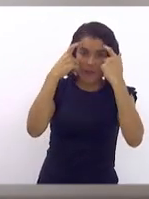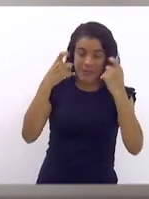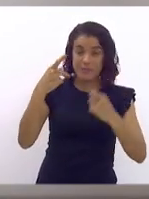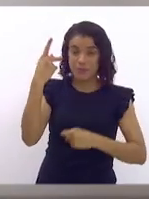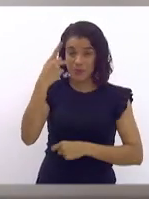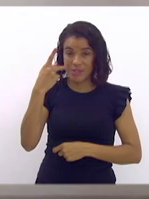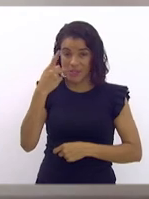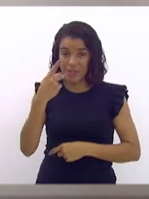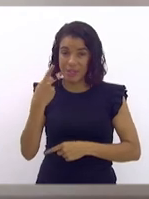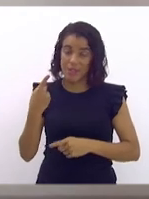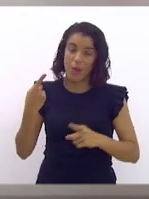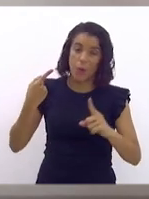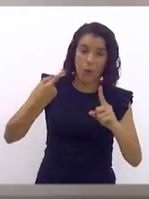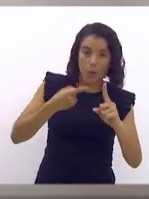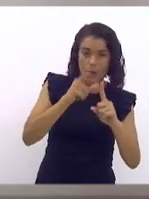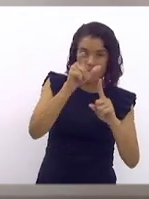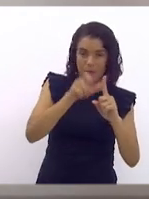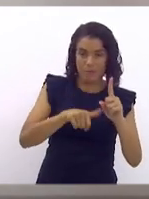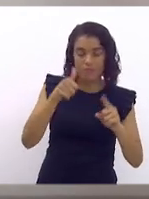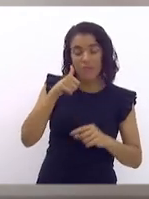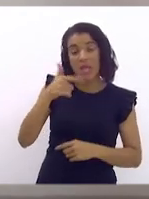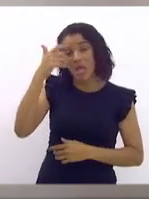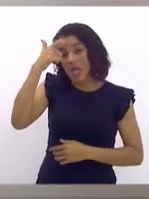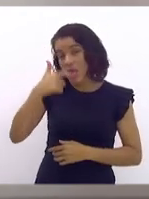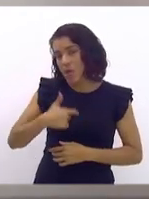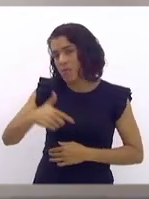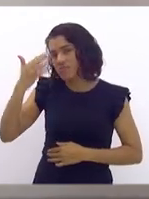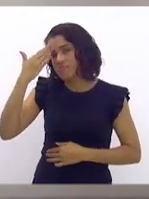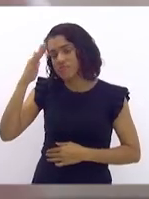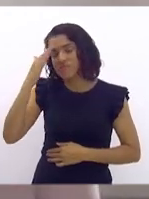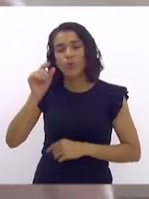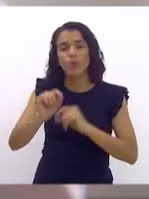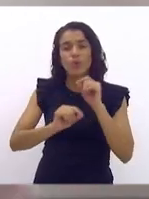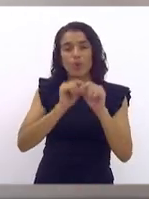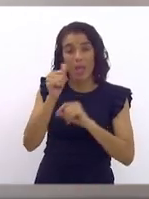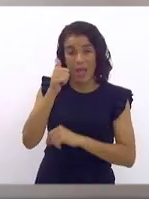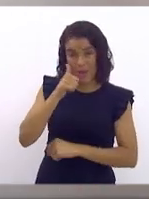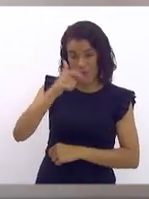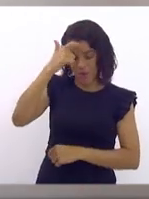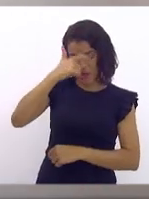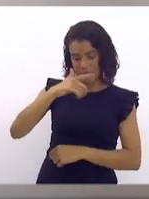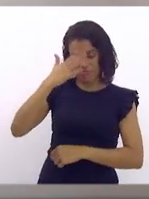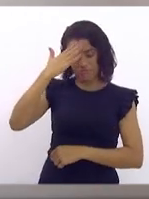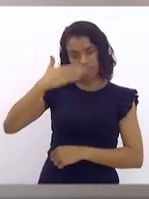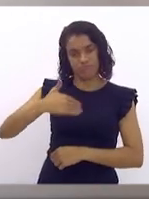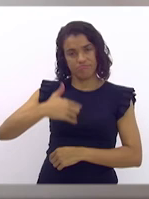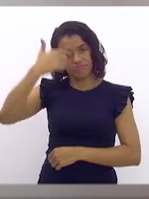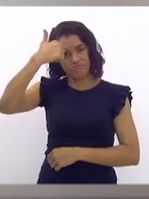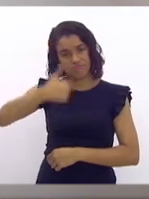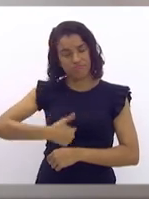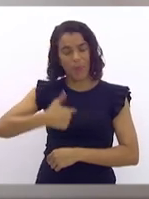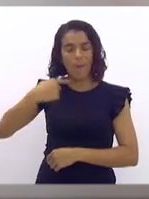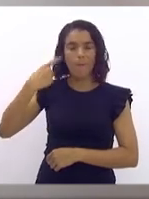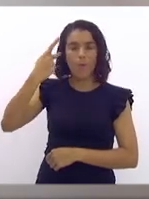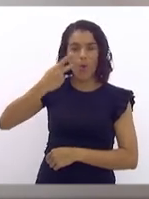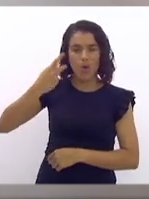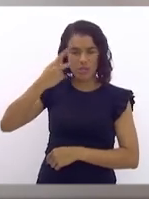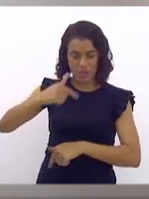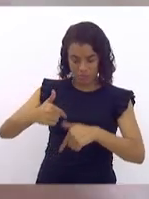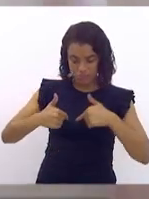deputado, eu entendo que a mulher política, né, que é essa mulher que atua na